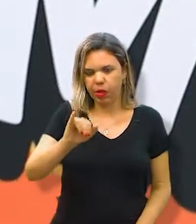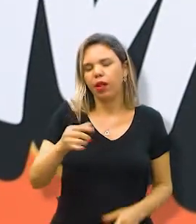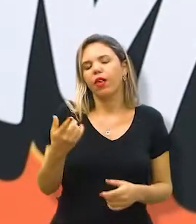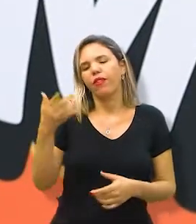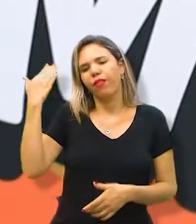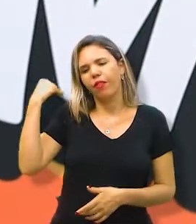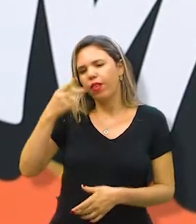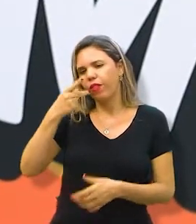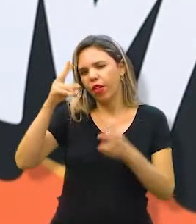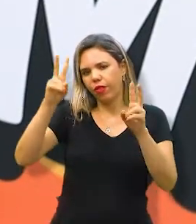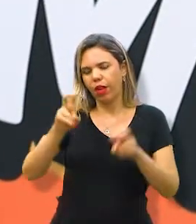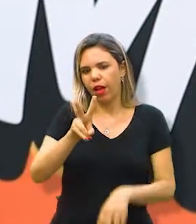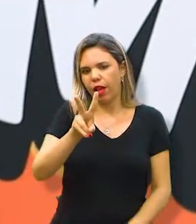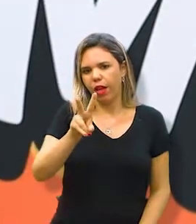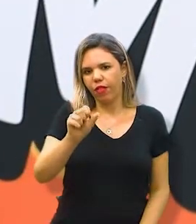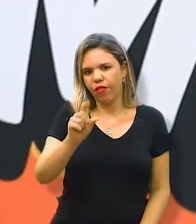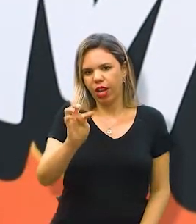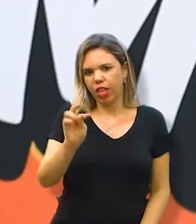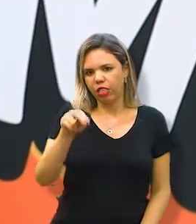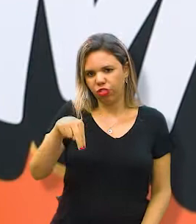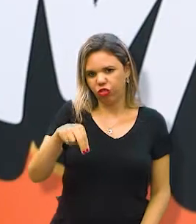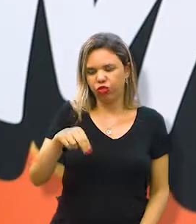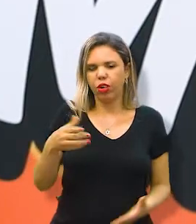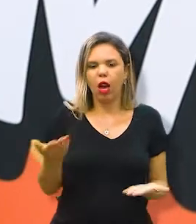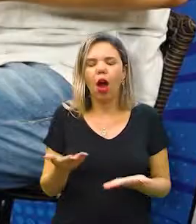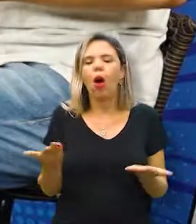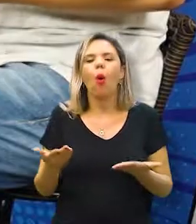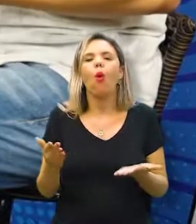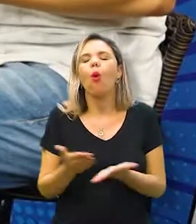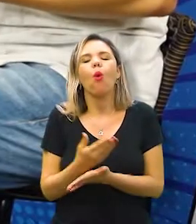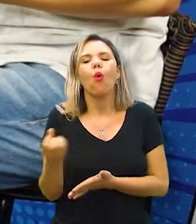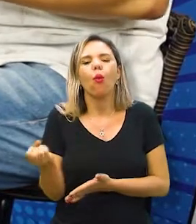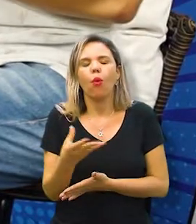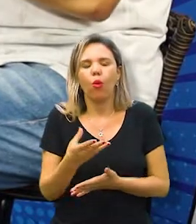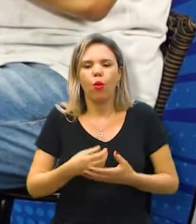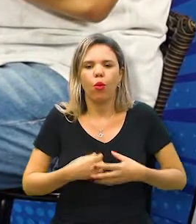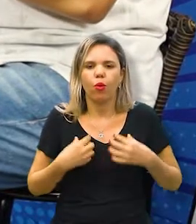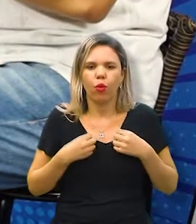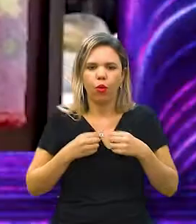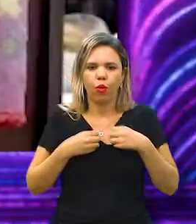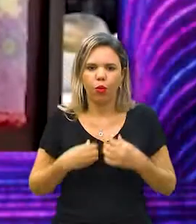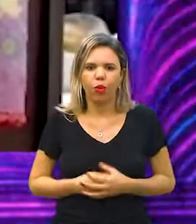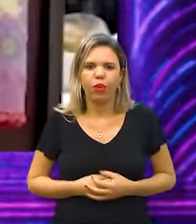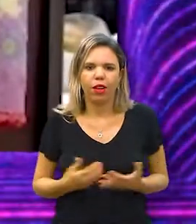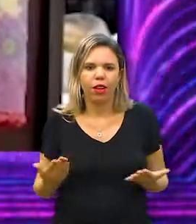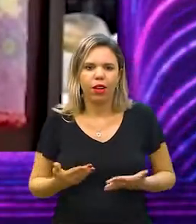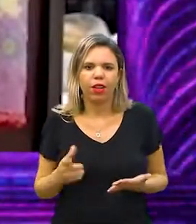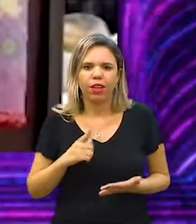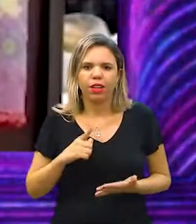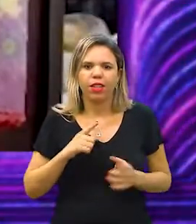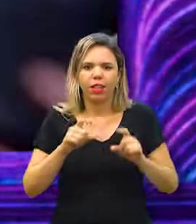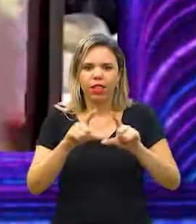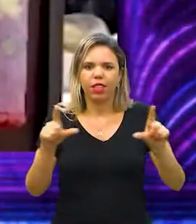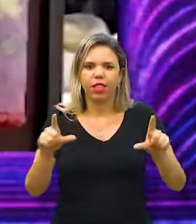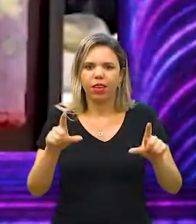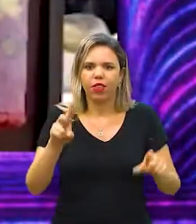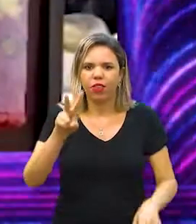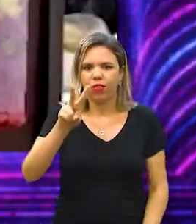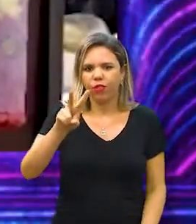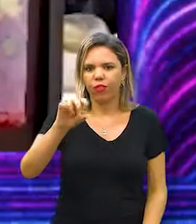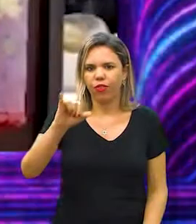aqui no programa para falar sobre Valentine. E agora, qual é o livro novo? Agora nós